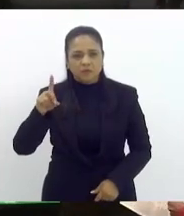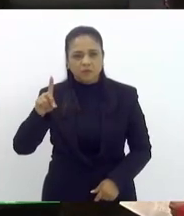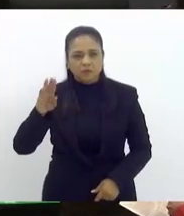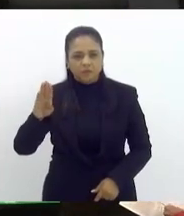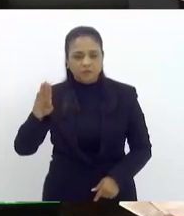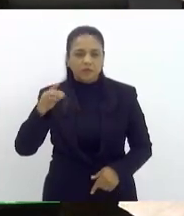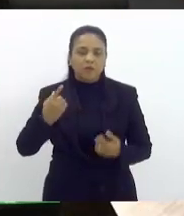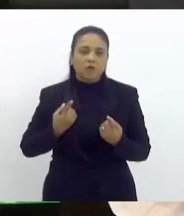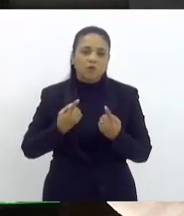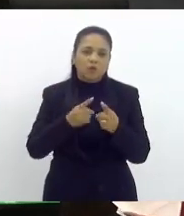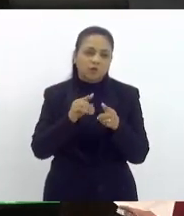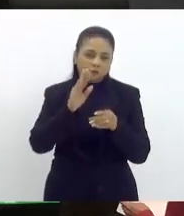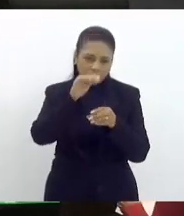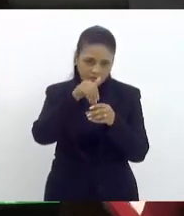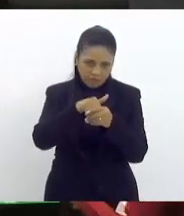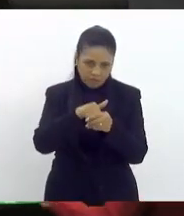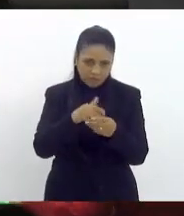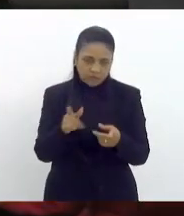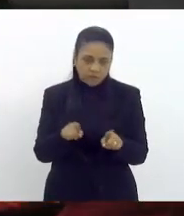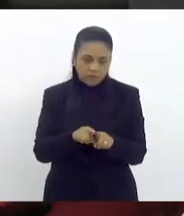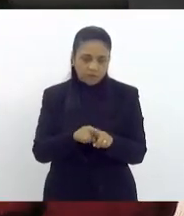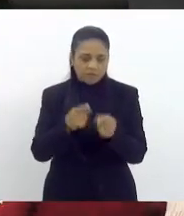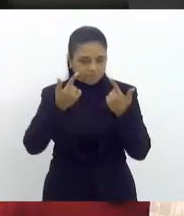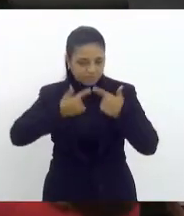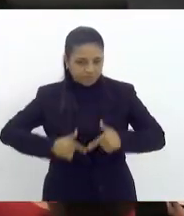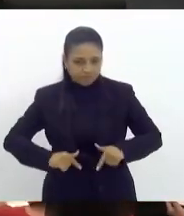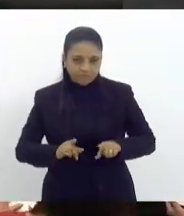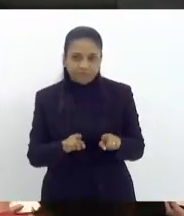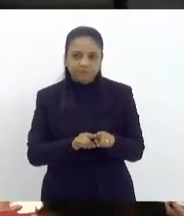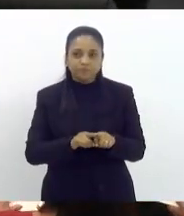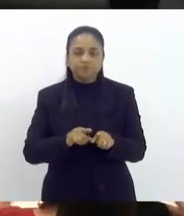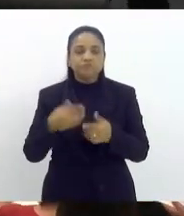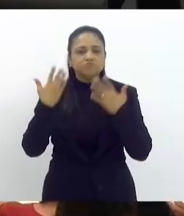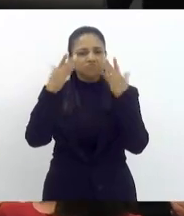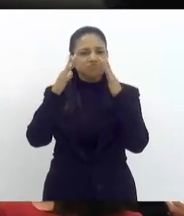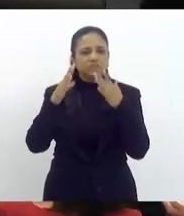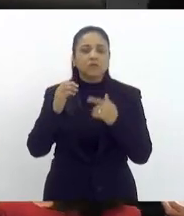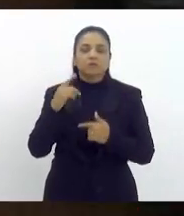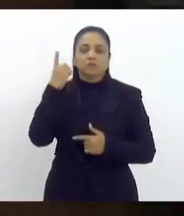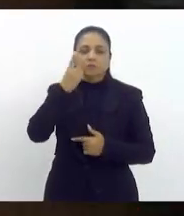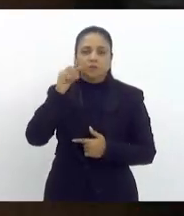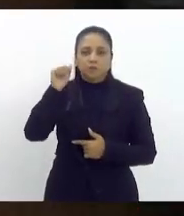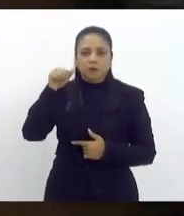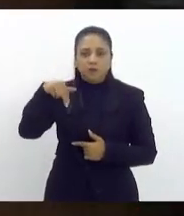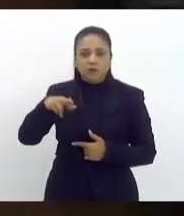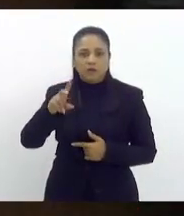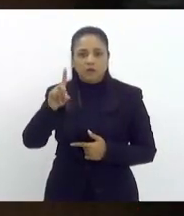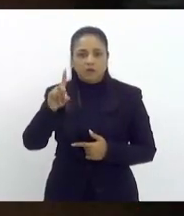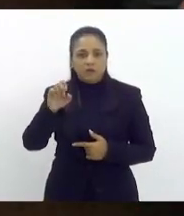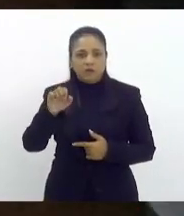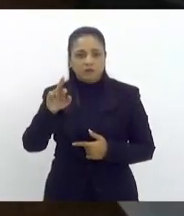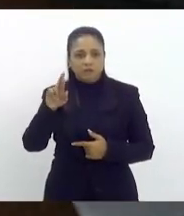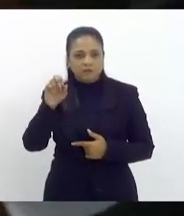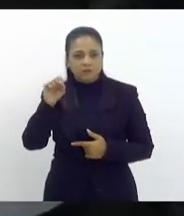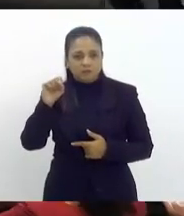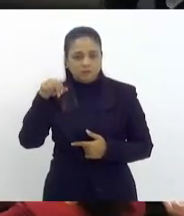presidente para declarar voto só parabenizar o deputado Anderson Moraes que agora é o deputado amigo do Neymar